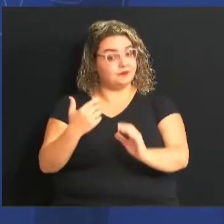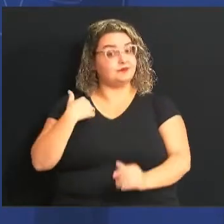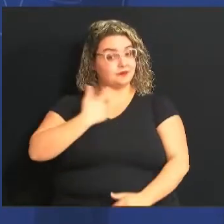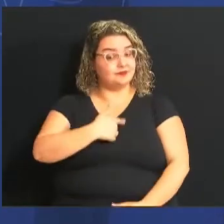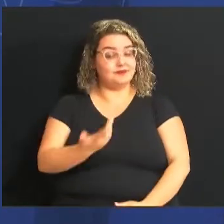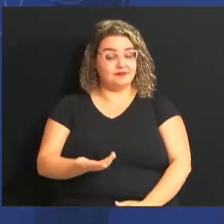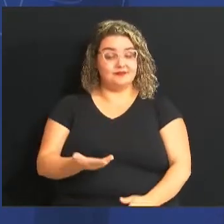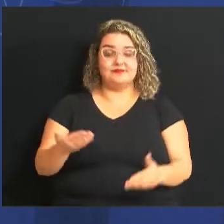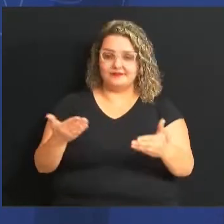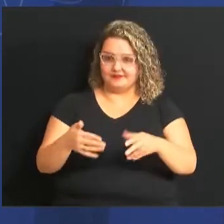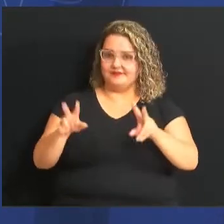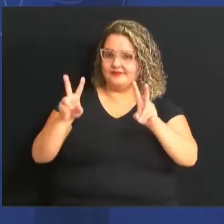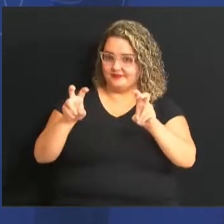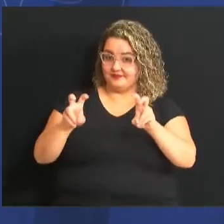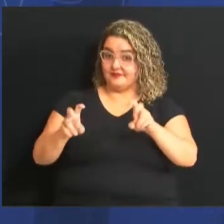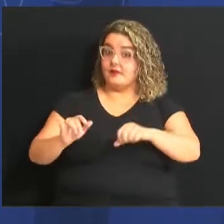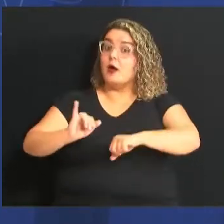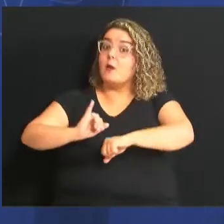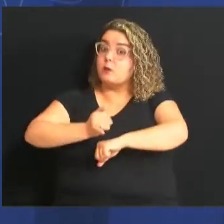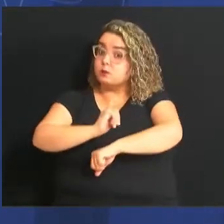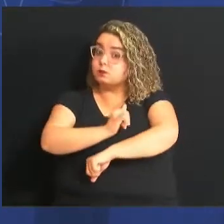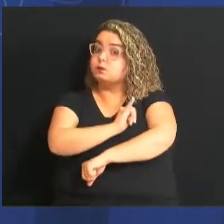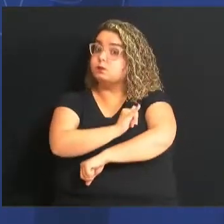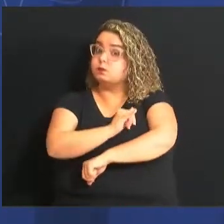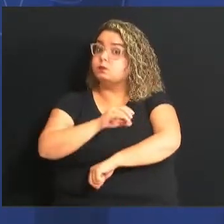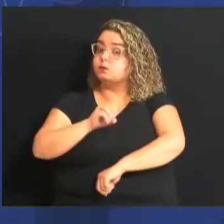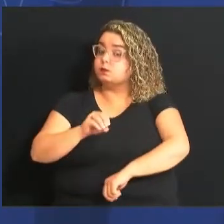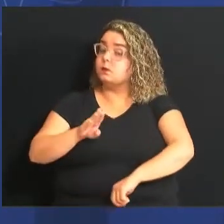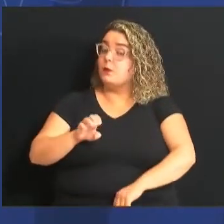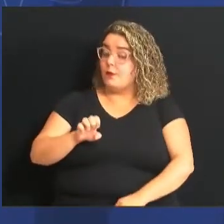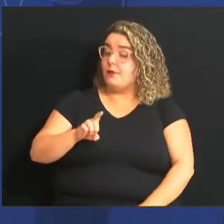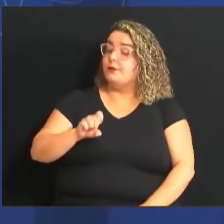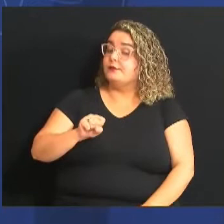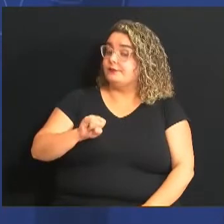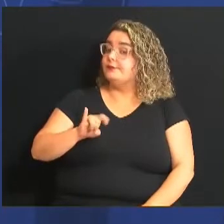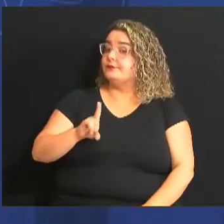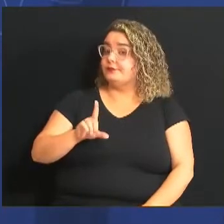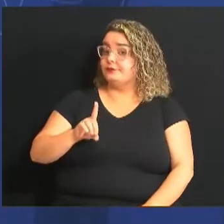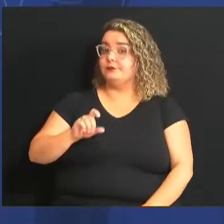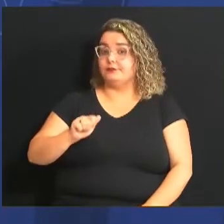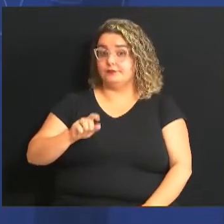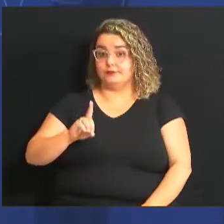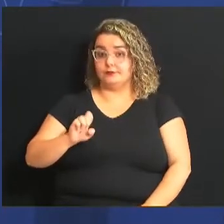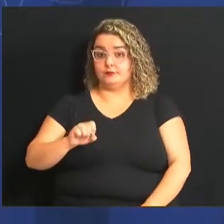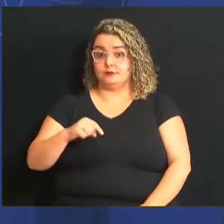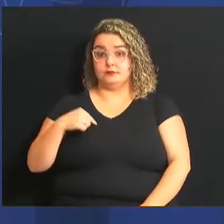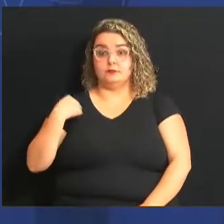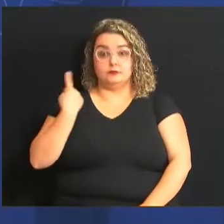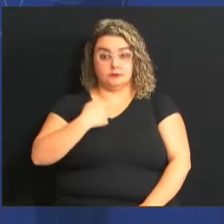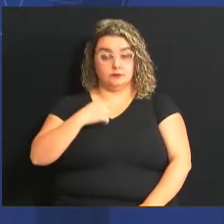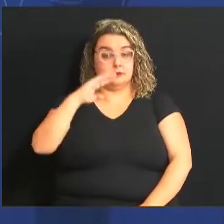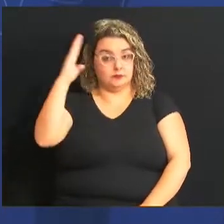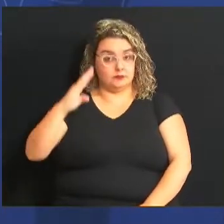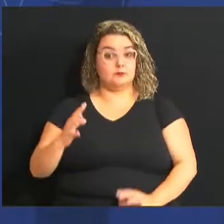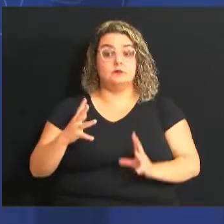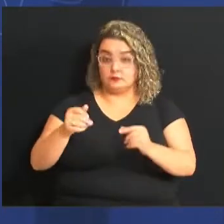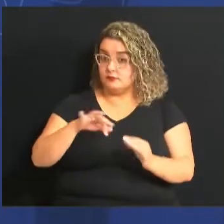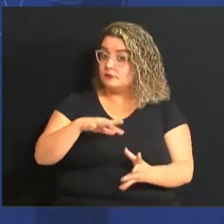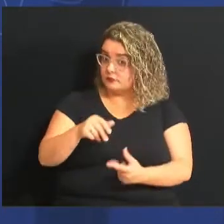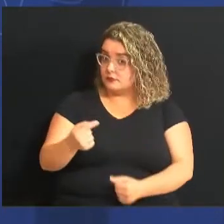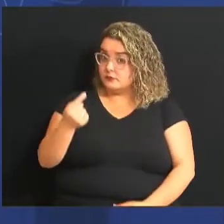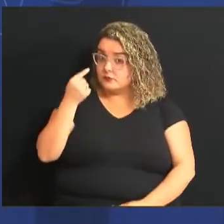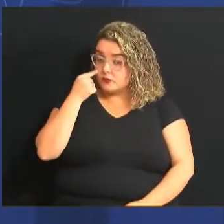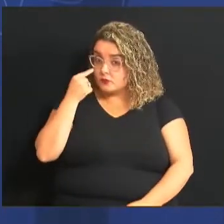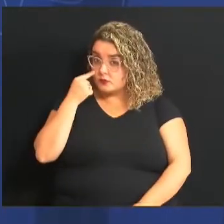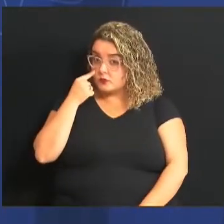hoje o tema é obesidade. Algo que não interessa não só nós brasileiros, mas como o mundo todo. Porque olha só, segundo